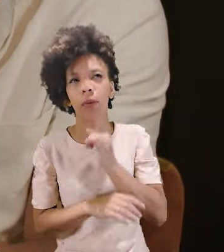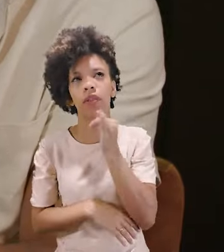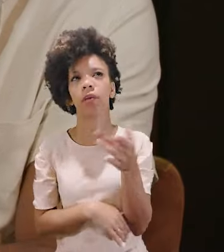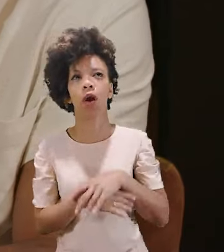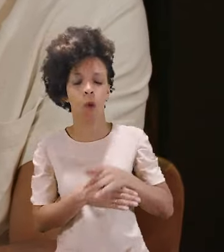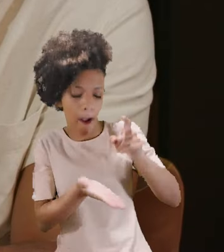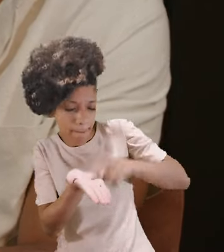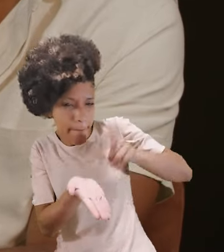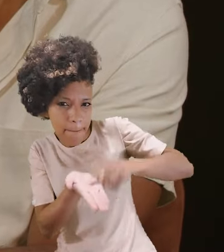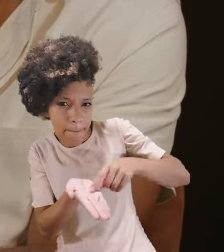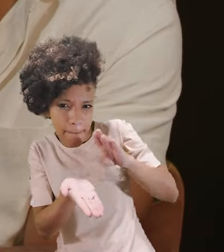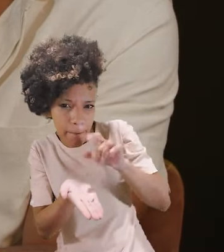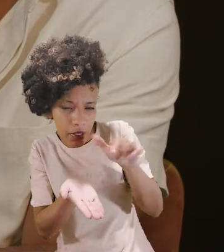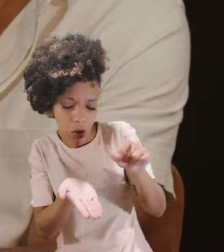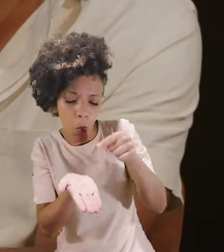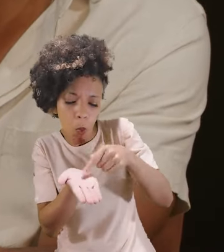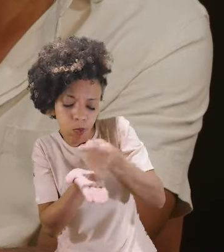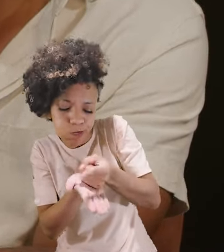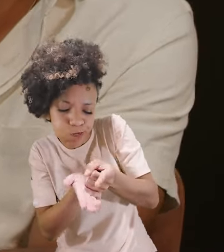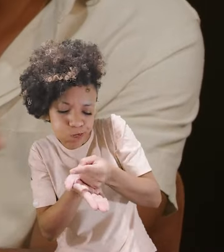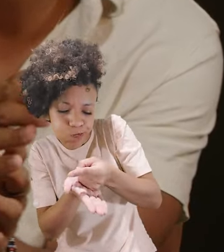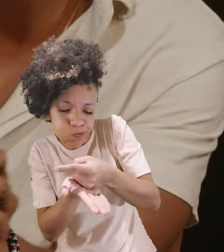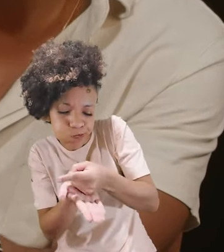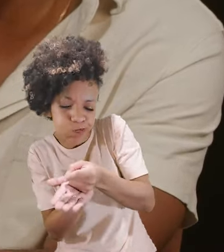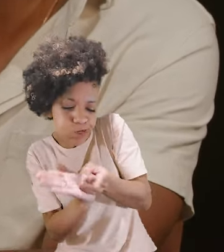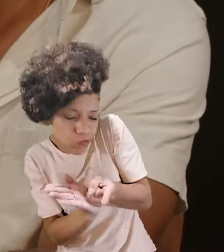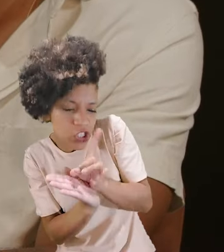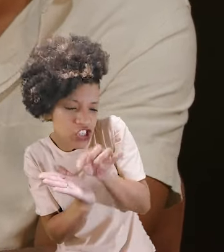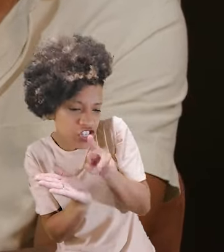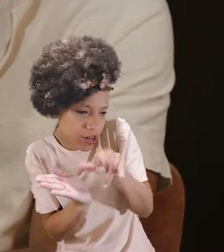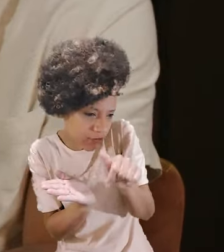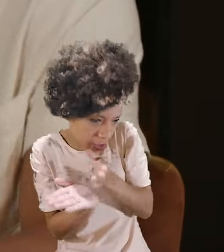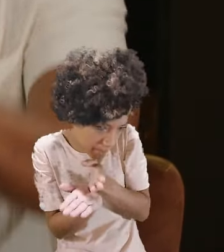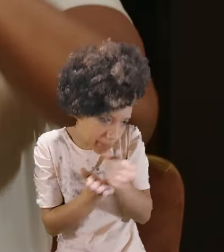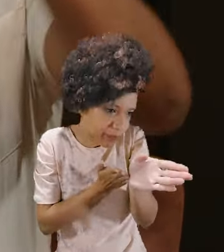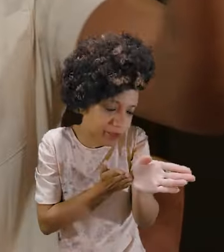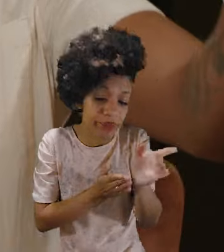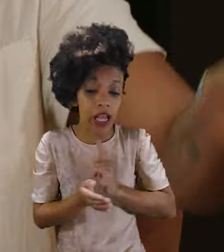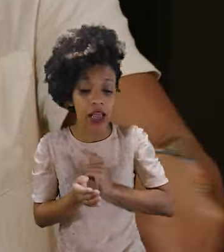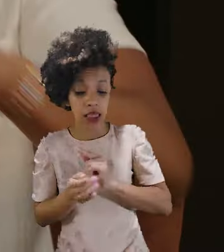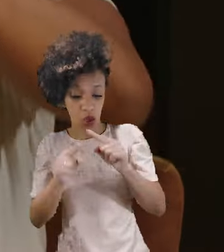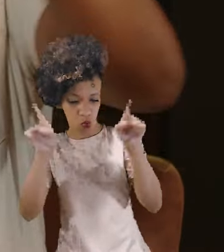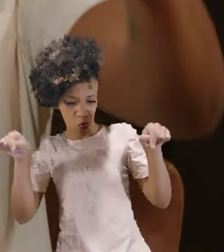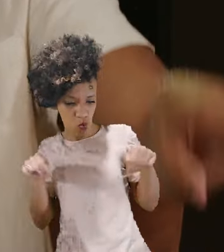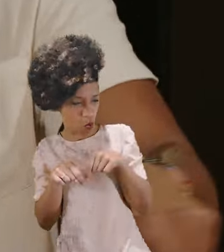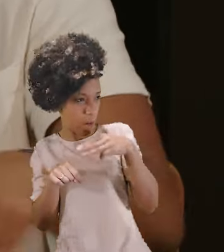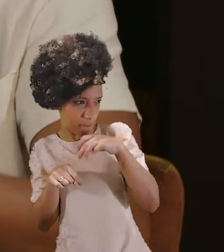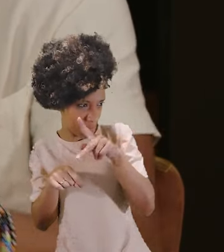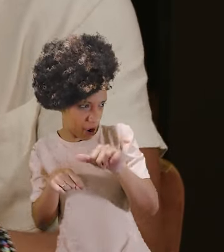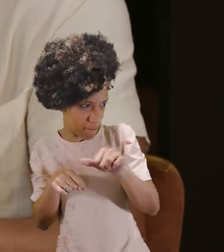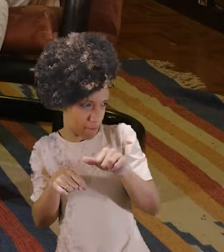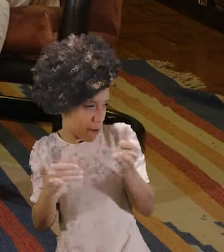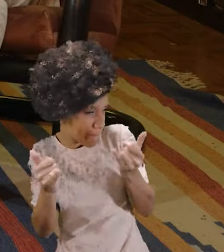tipo um botãozinho gira aqui fala assim eu quero ir para aí beleza trabalha direito segue nessa direção aqui e tem uma um mapa aqui